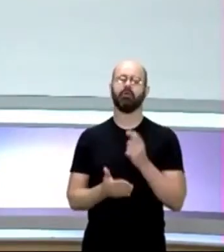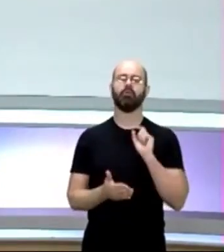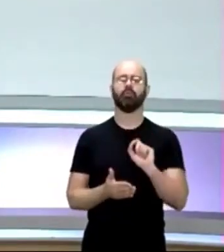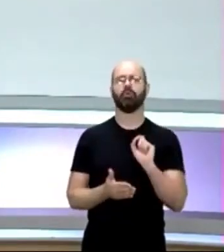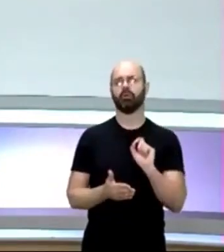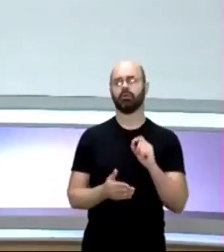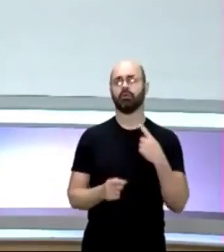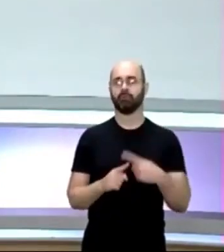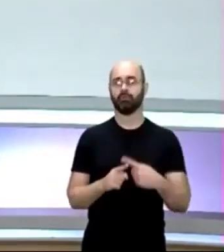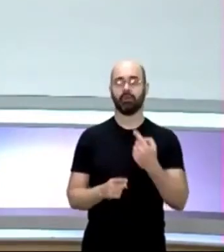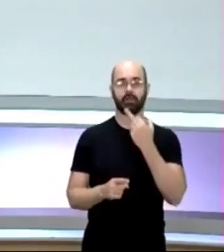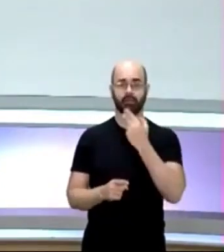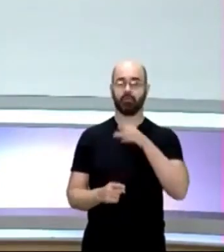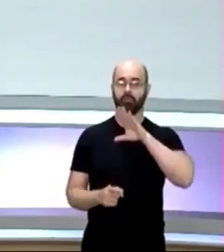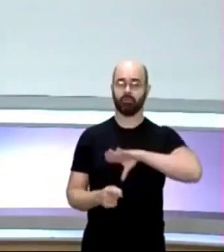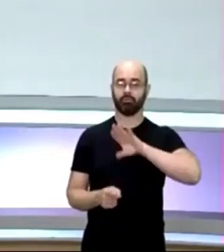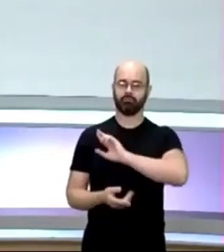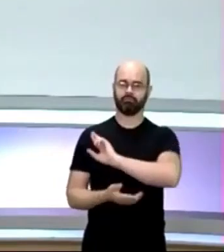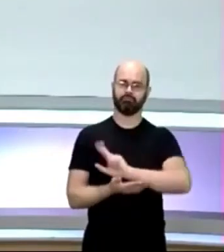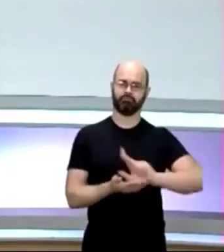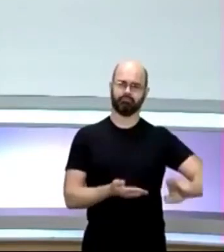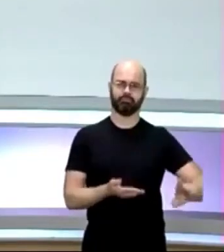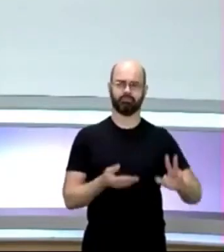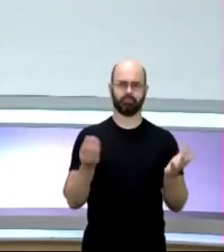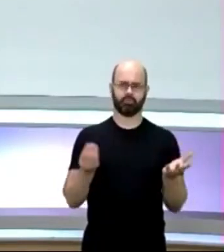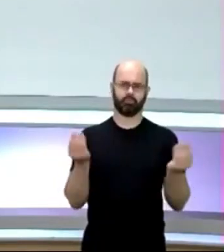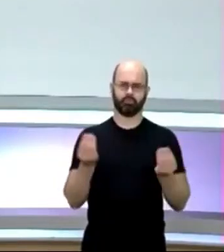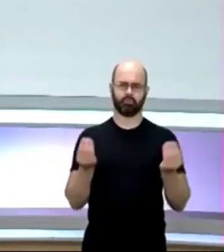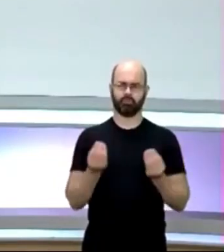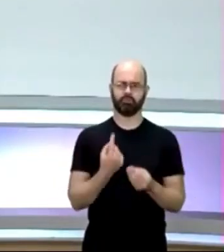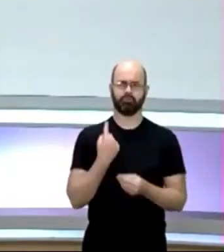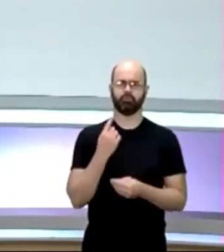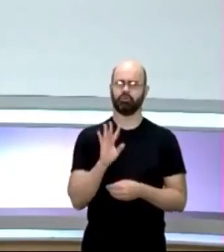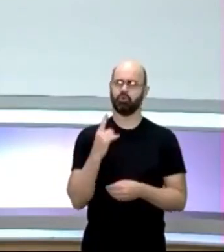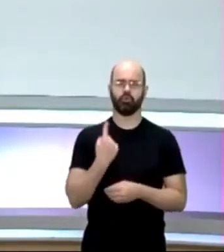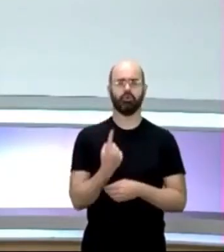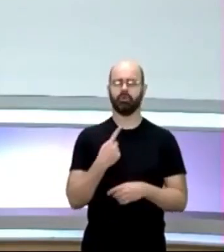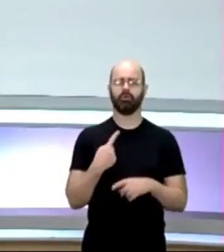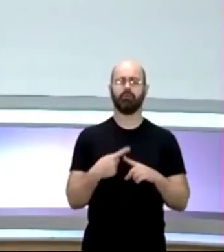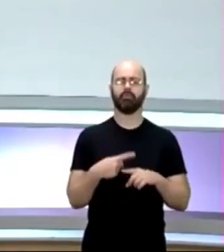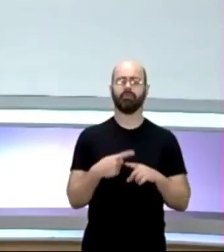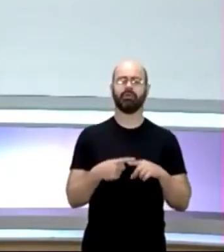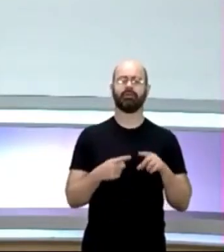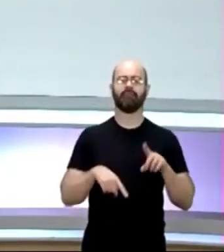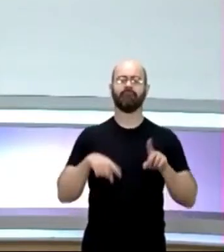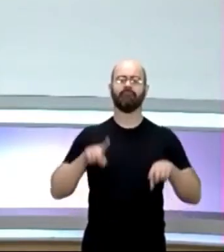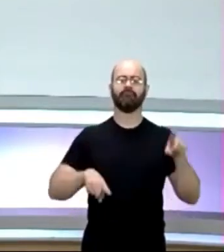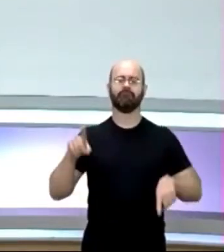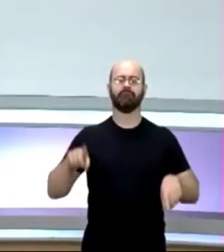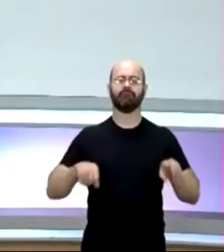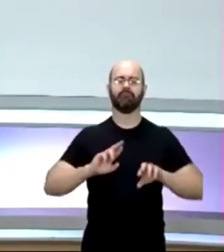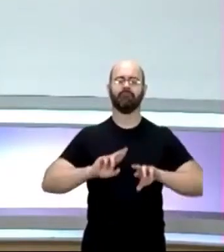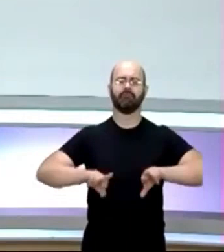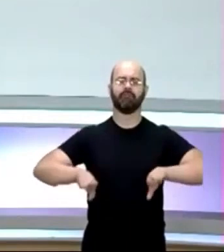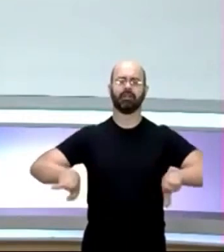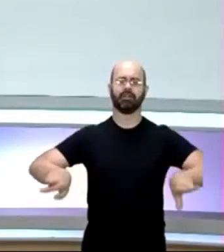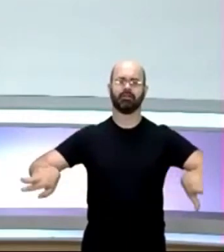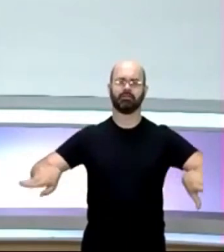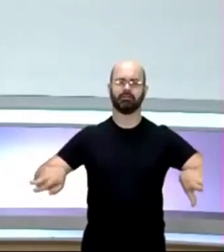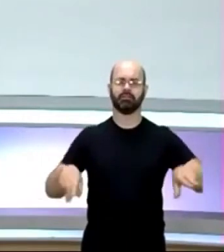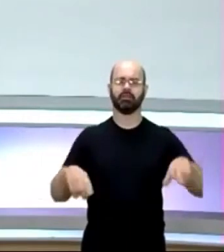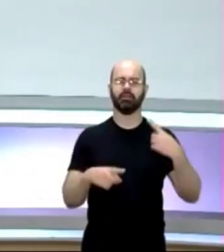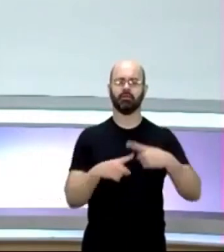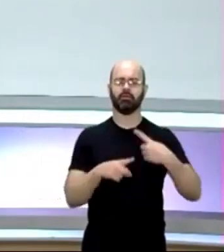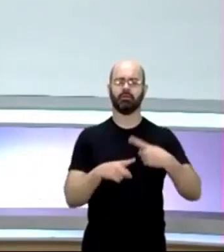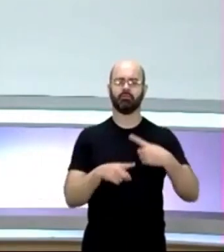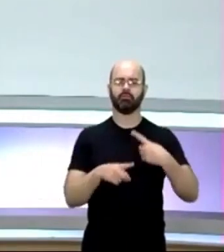línguas portuguesas. Como assim, professor, você está louco? Olha, um pouquinho, porque temos variação linguística. O quê? Vale dizer que a